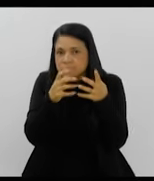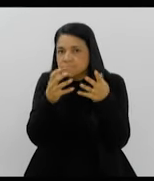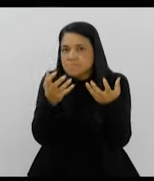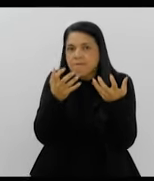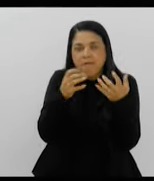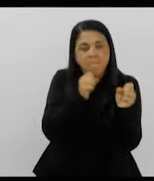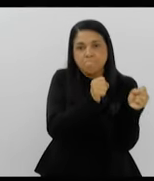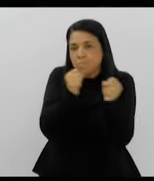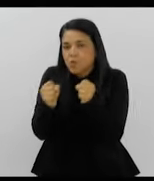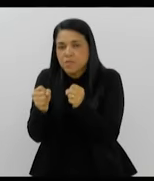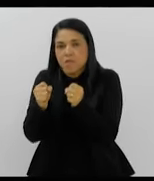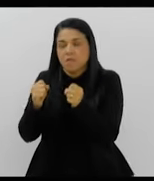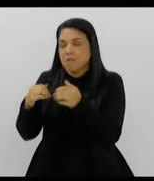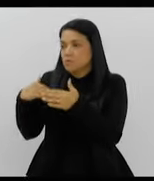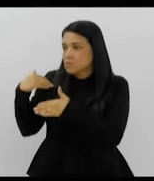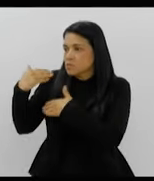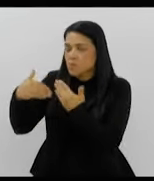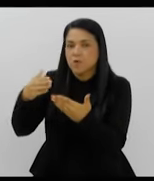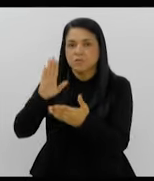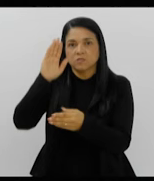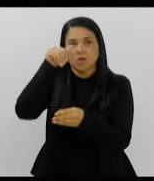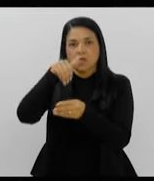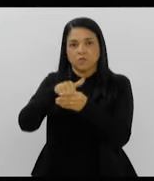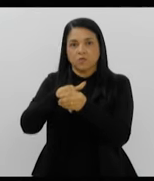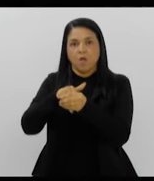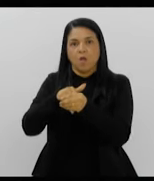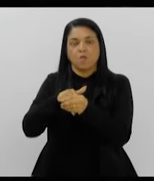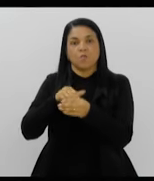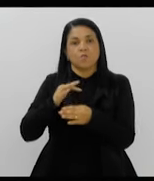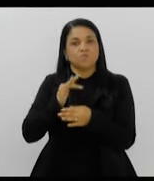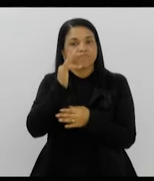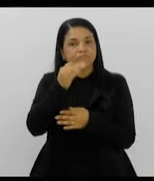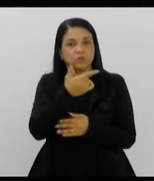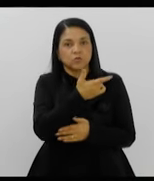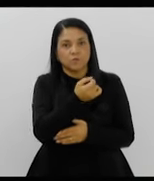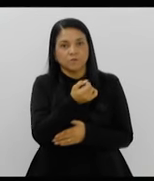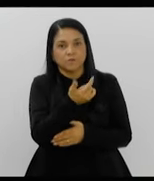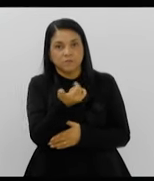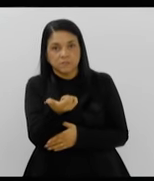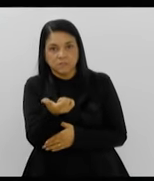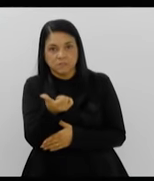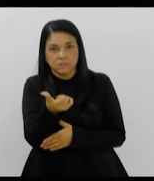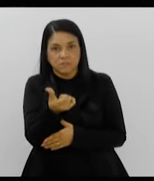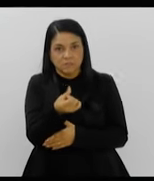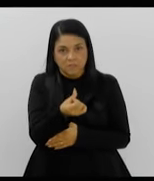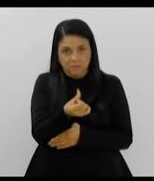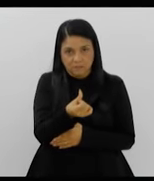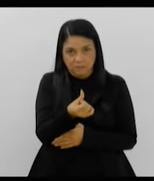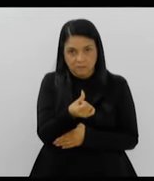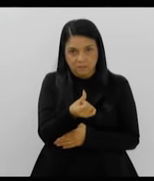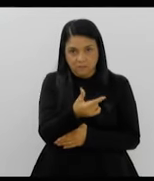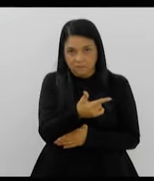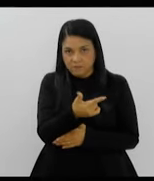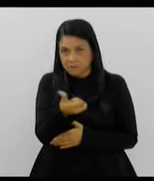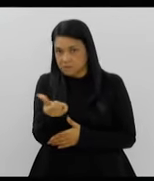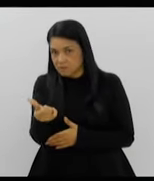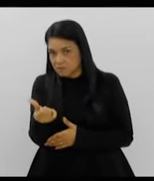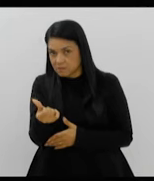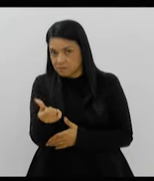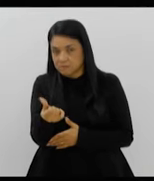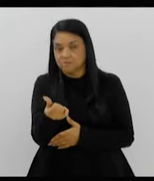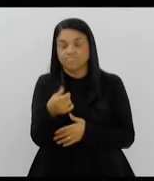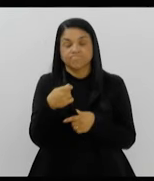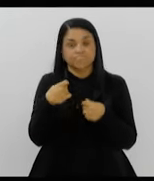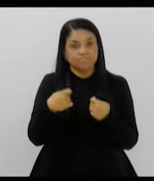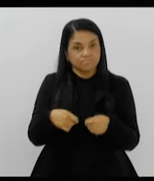por um processo eleitoral que vai vir a acontecer lá em 26. Acho que tem muita água para passar debaixo dessa ponte. Acho